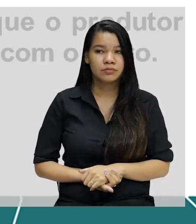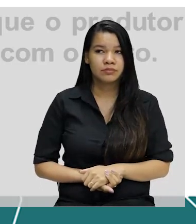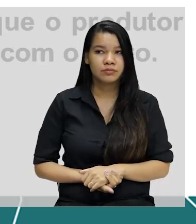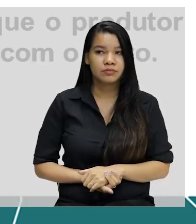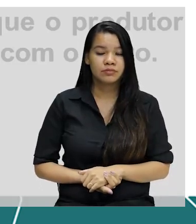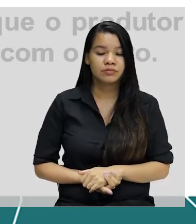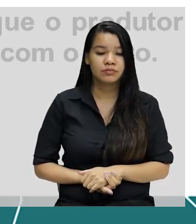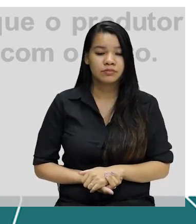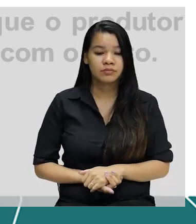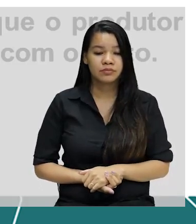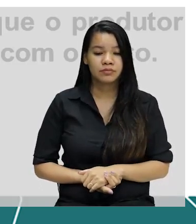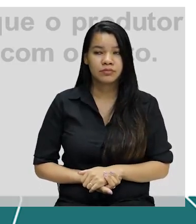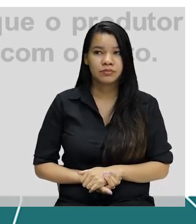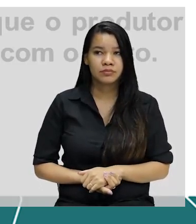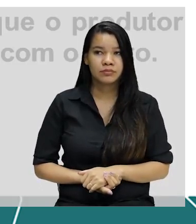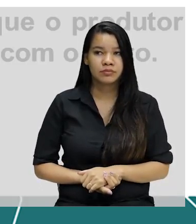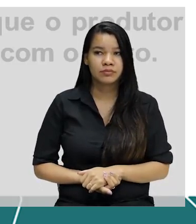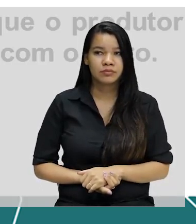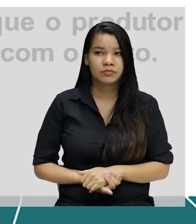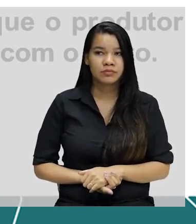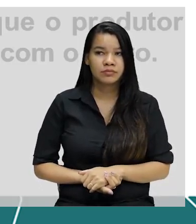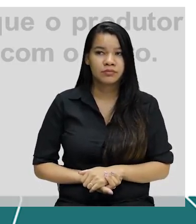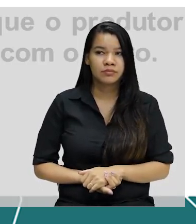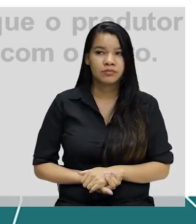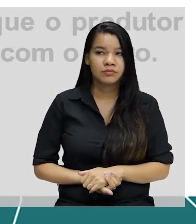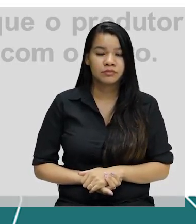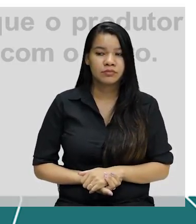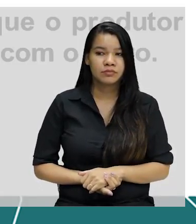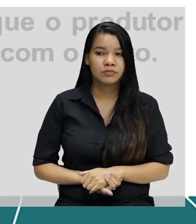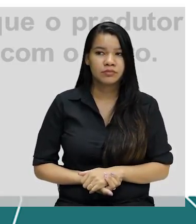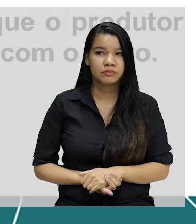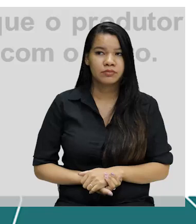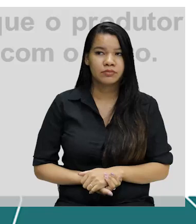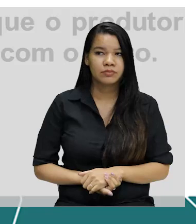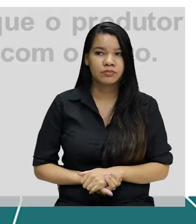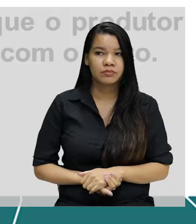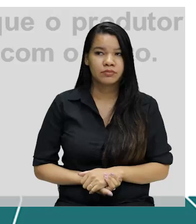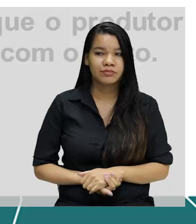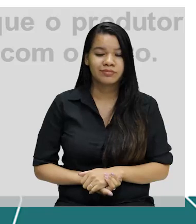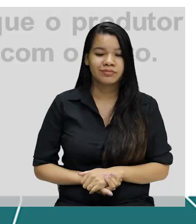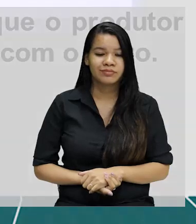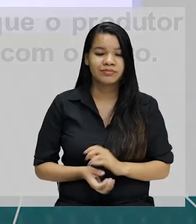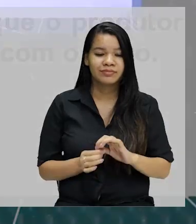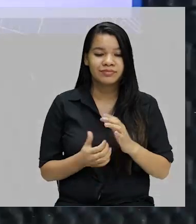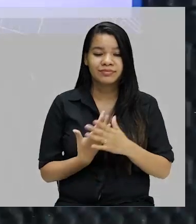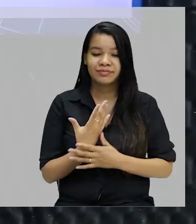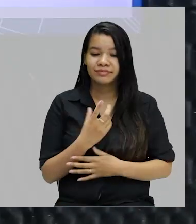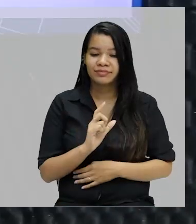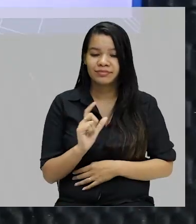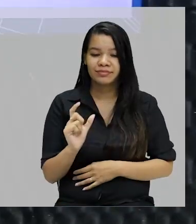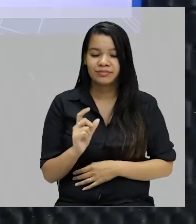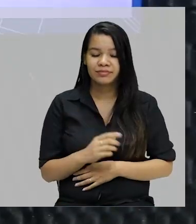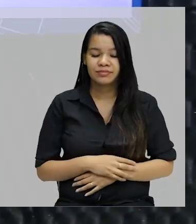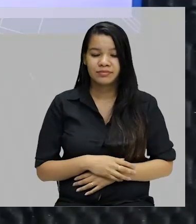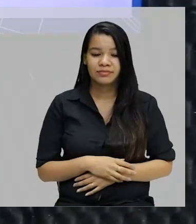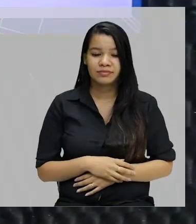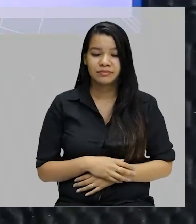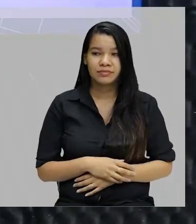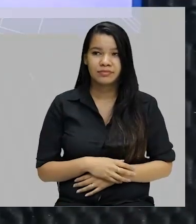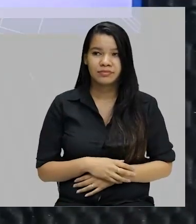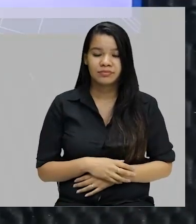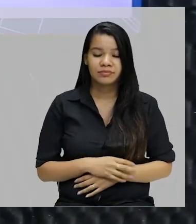que vão construir. Olha, eu ia falar compuir, compor e construir. Compuir, inventando uma palavra aqui. Que